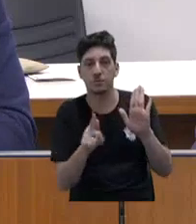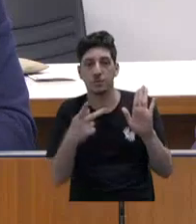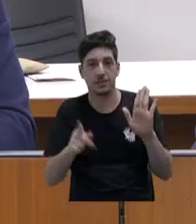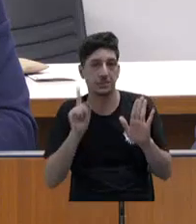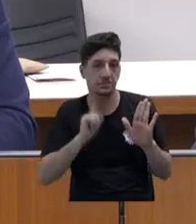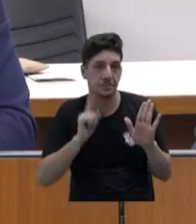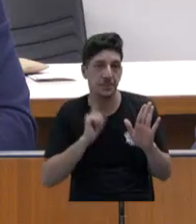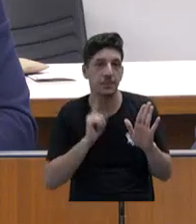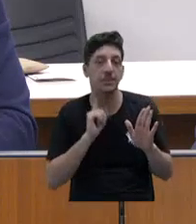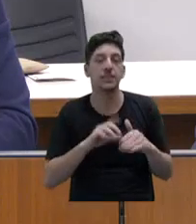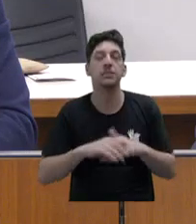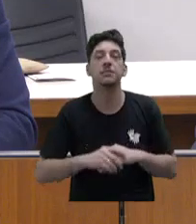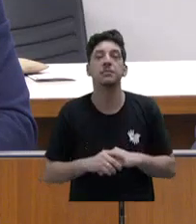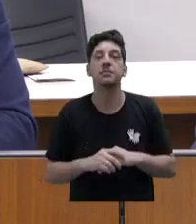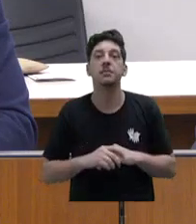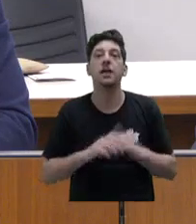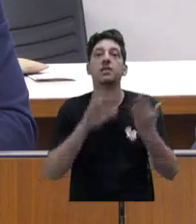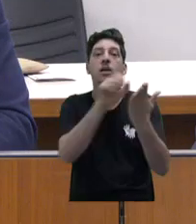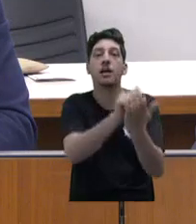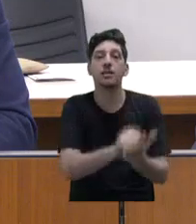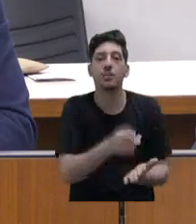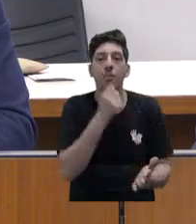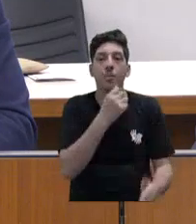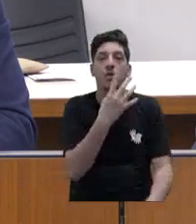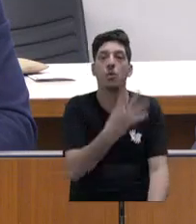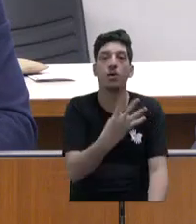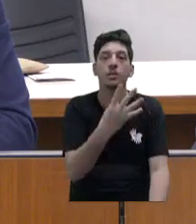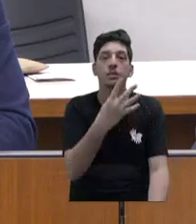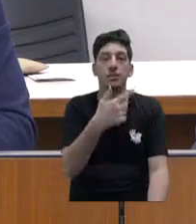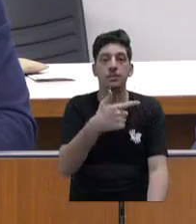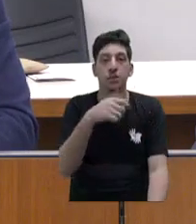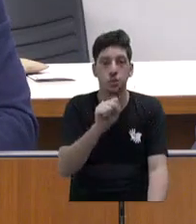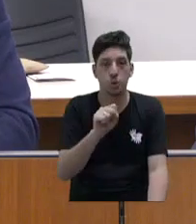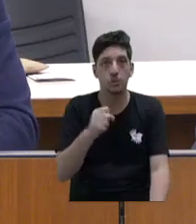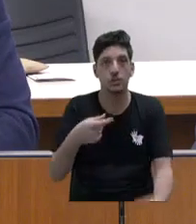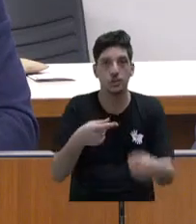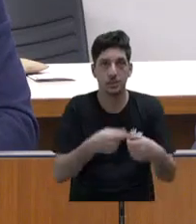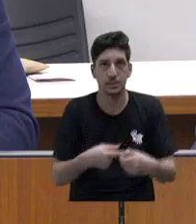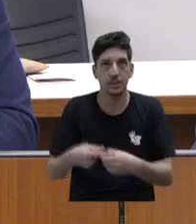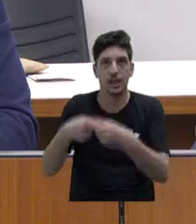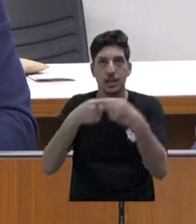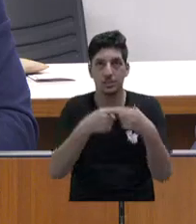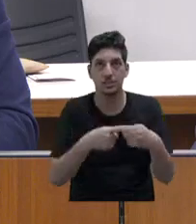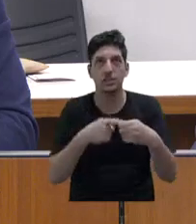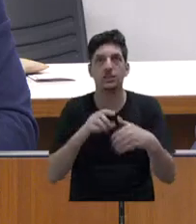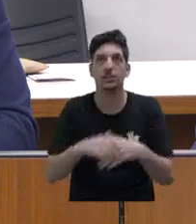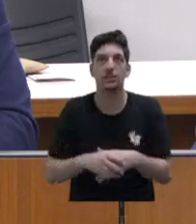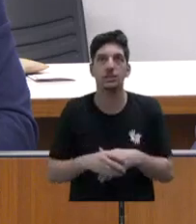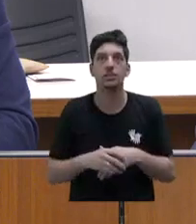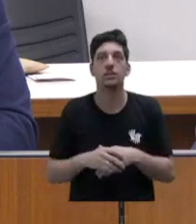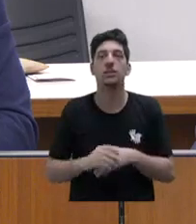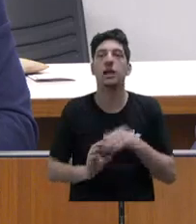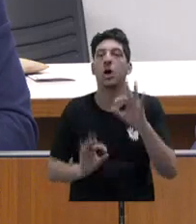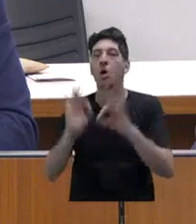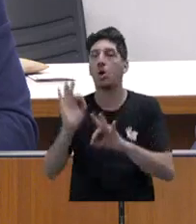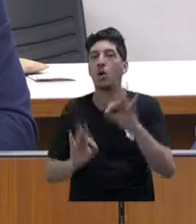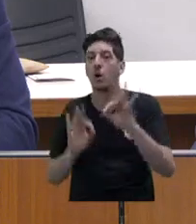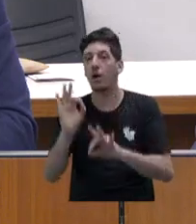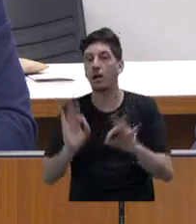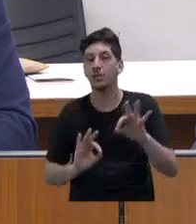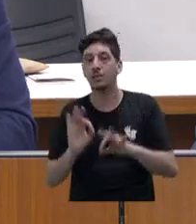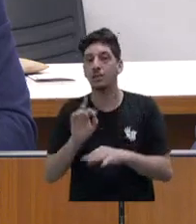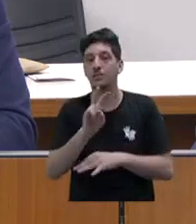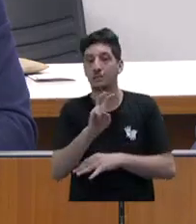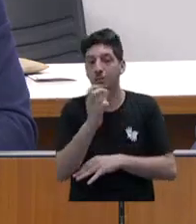Nós estamos não cadastrados 428 municípios. Metade. Em elaboração, nós temos